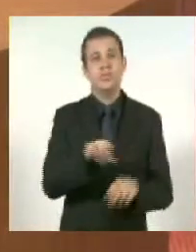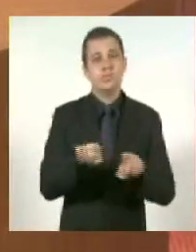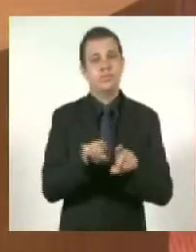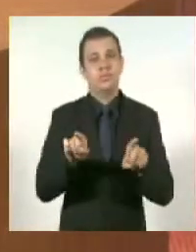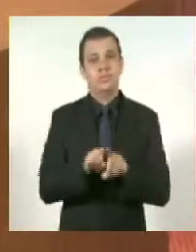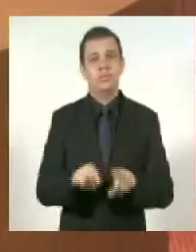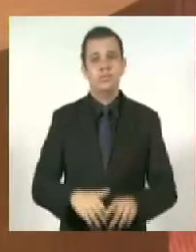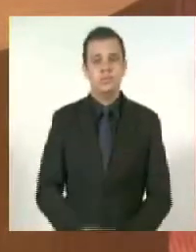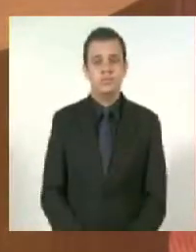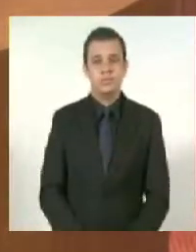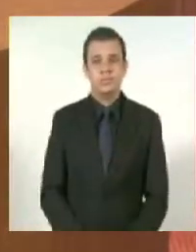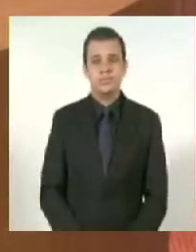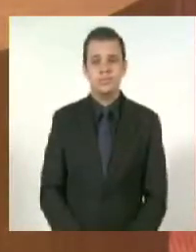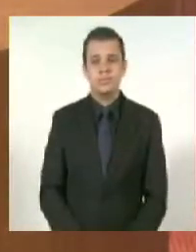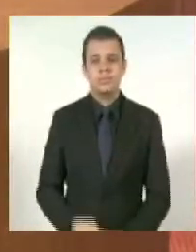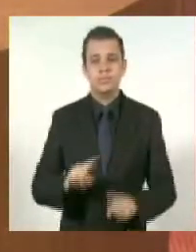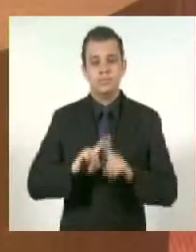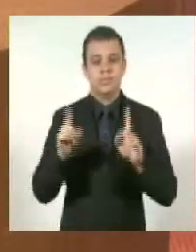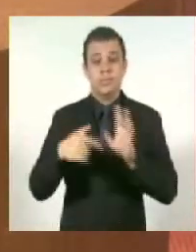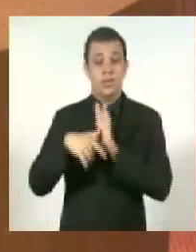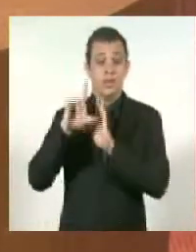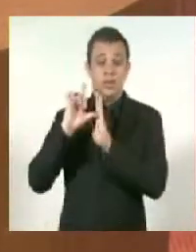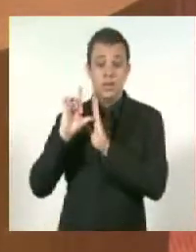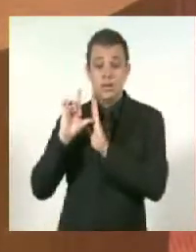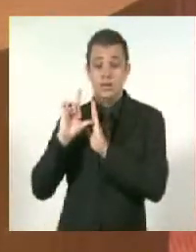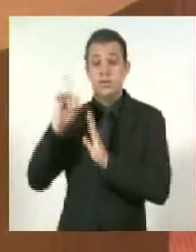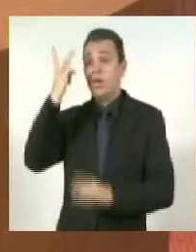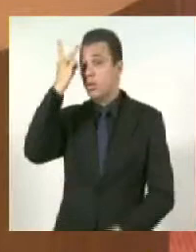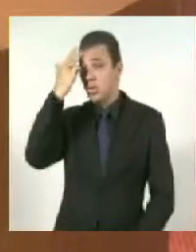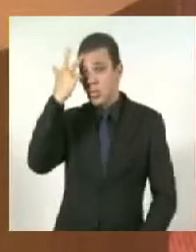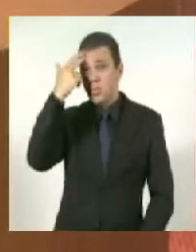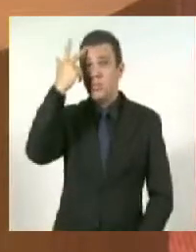realizado. Mas antes não, isso não existia, isso era normal.